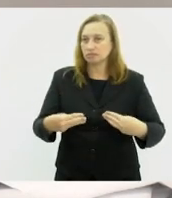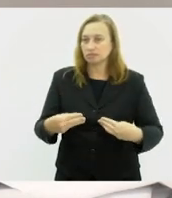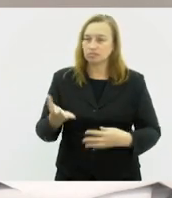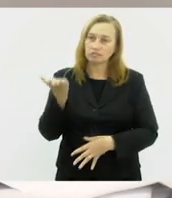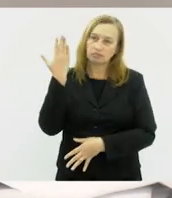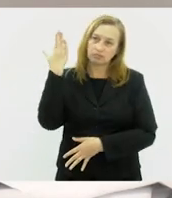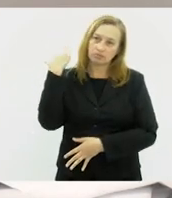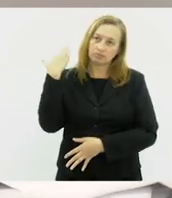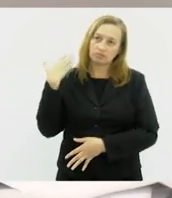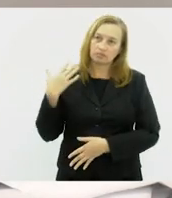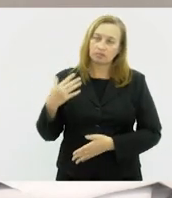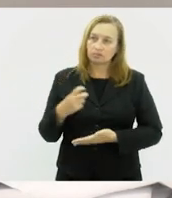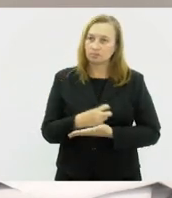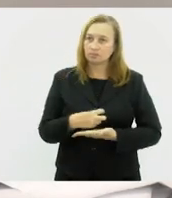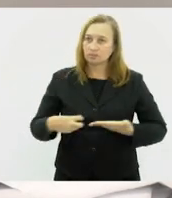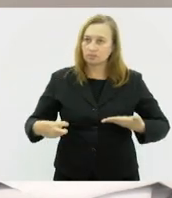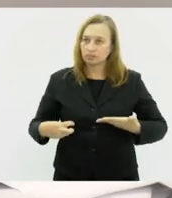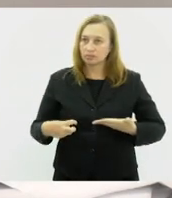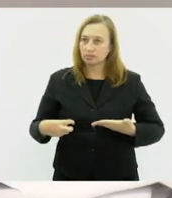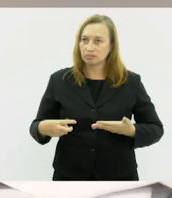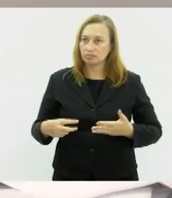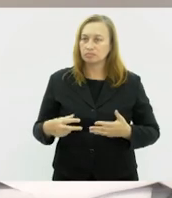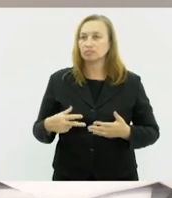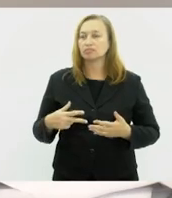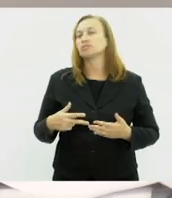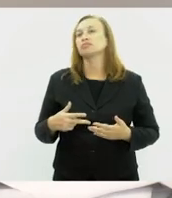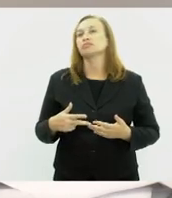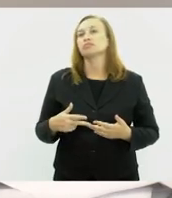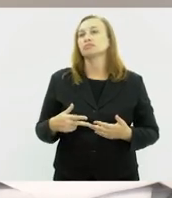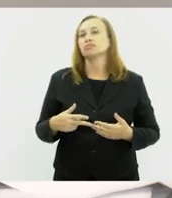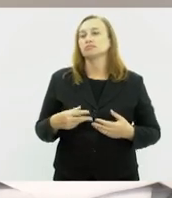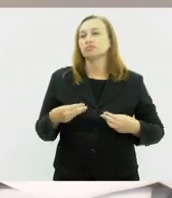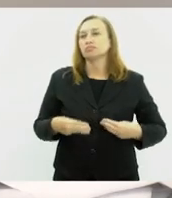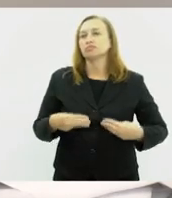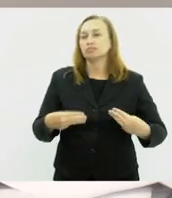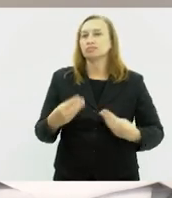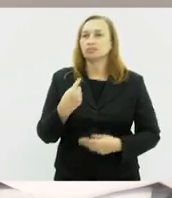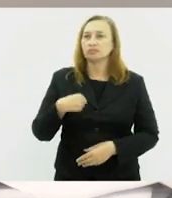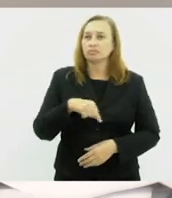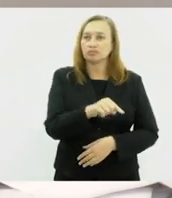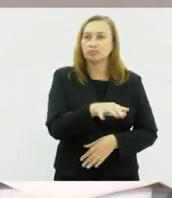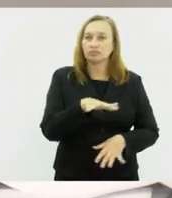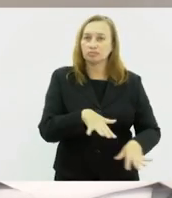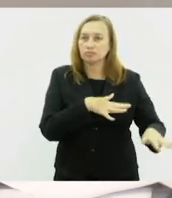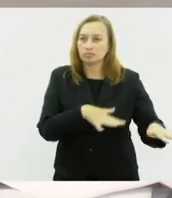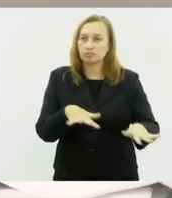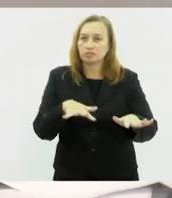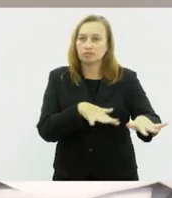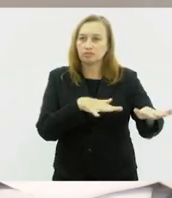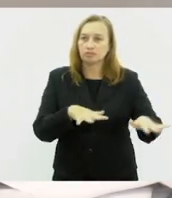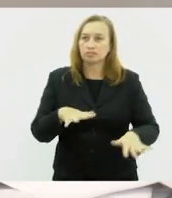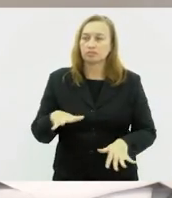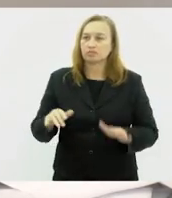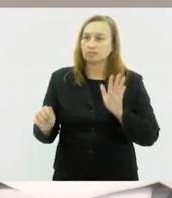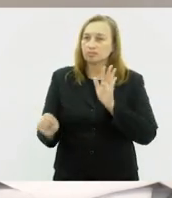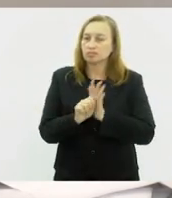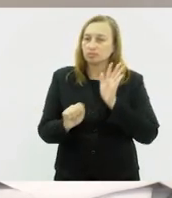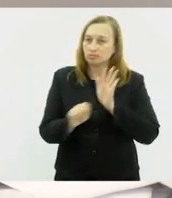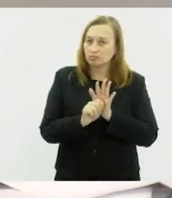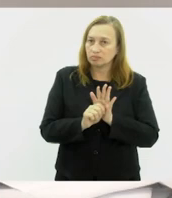cassar o meu mandato de Ministro por eu ter participado da caminhada caminhada essa